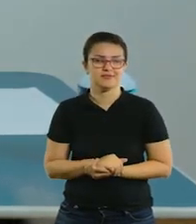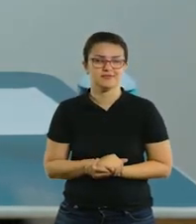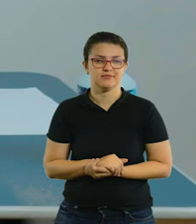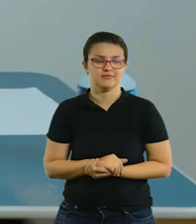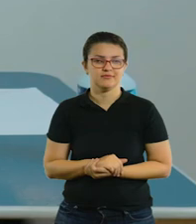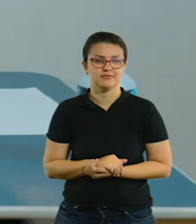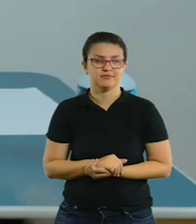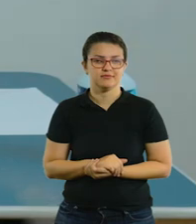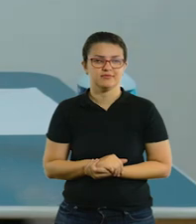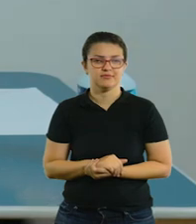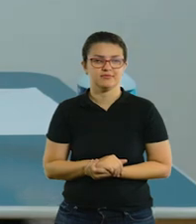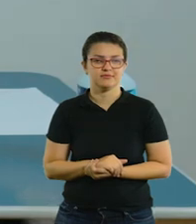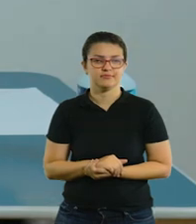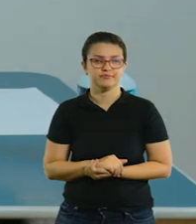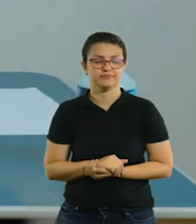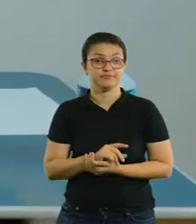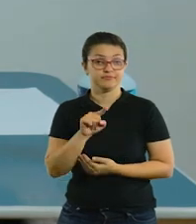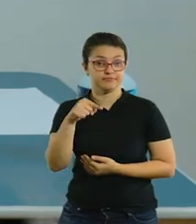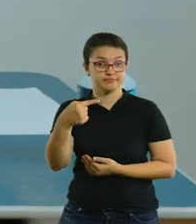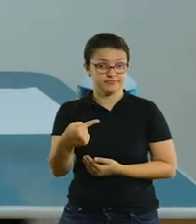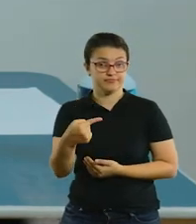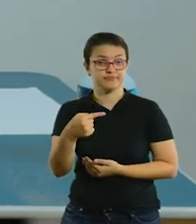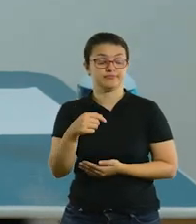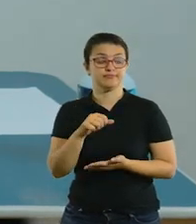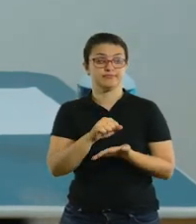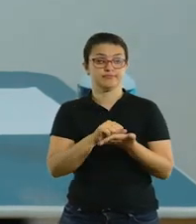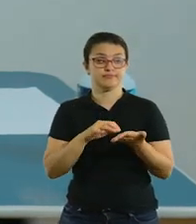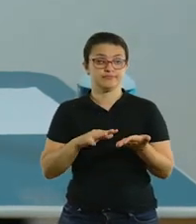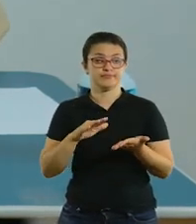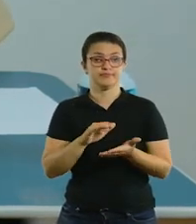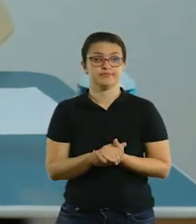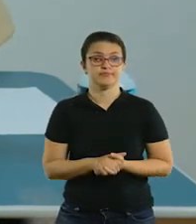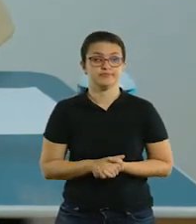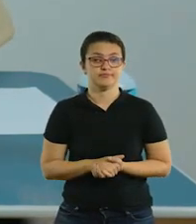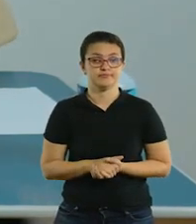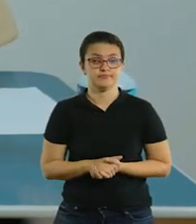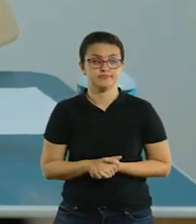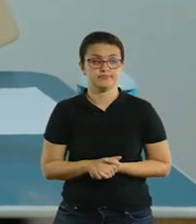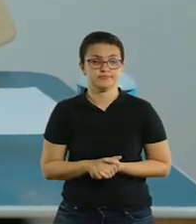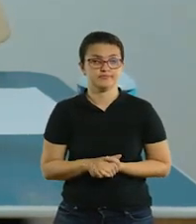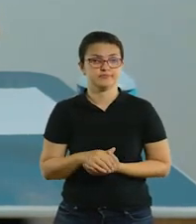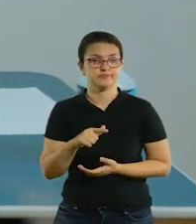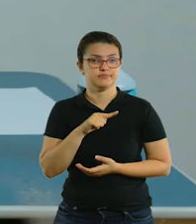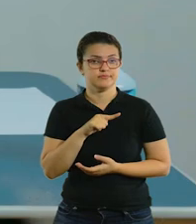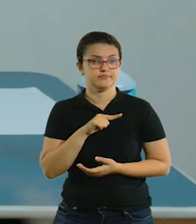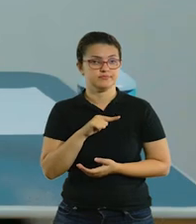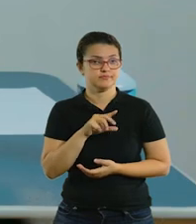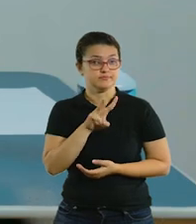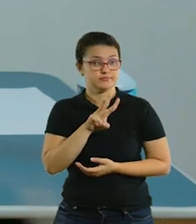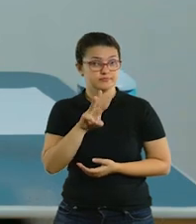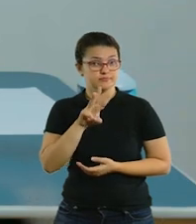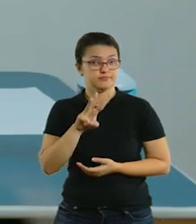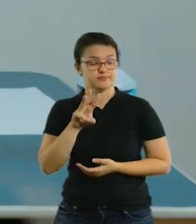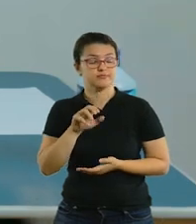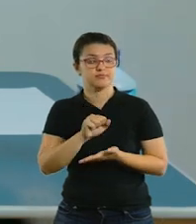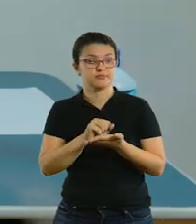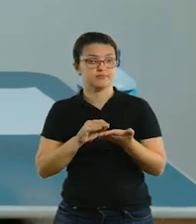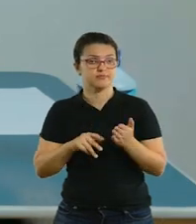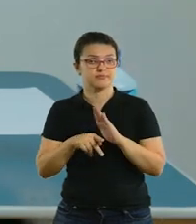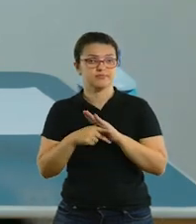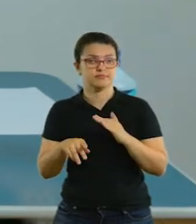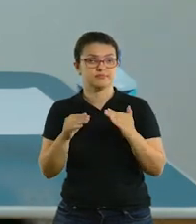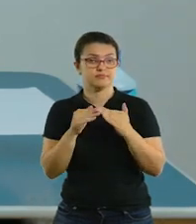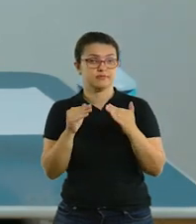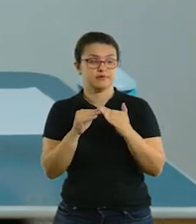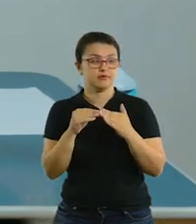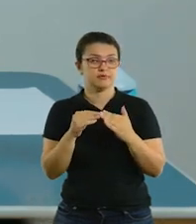Bem, a próxima atividade é a atividade que tá lá no lição de casa, que tá falando sobre o clima. Então, vocês deverão